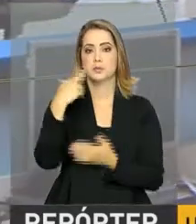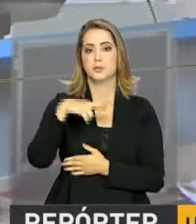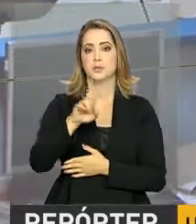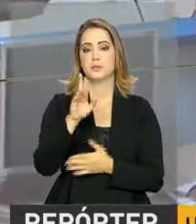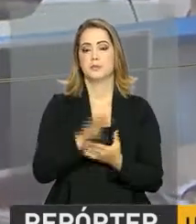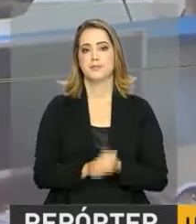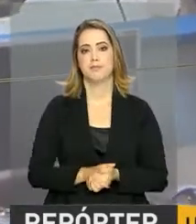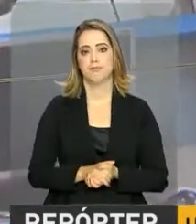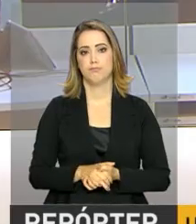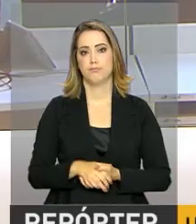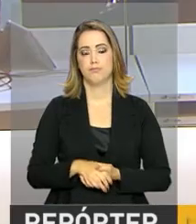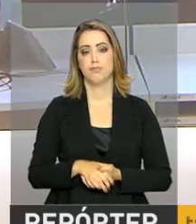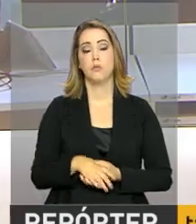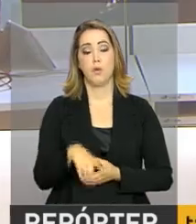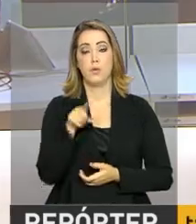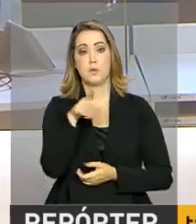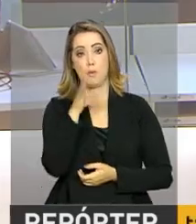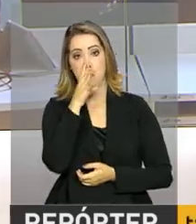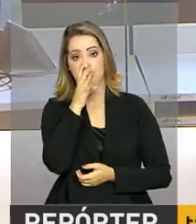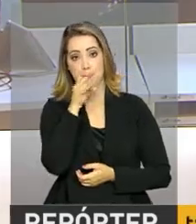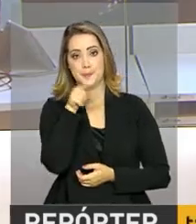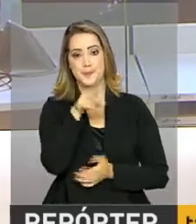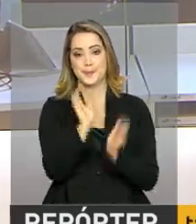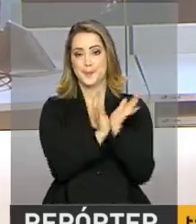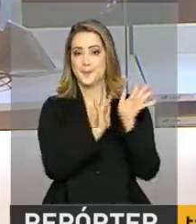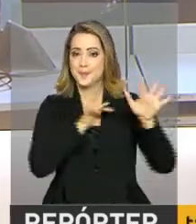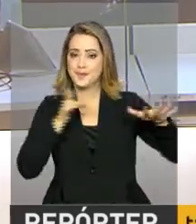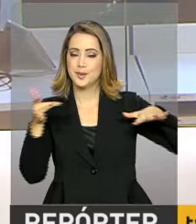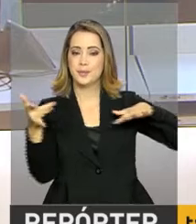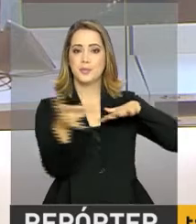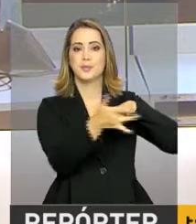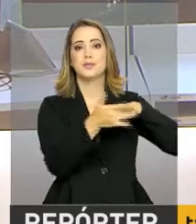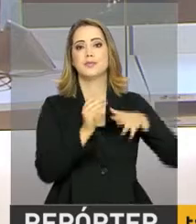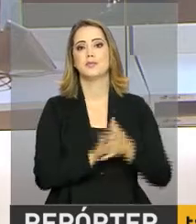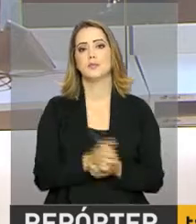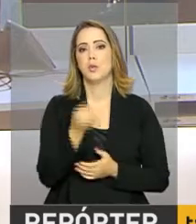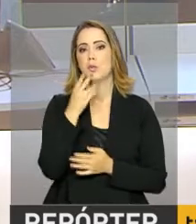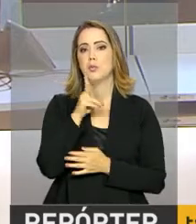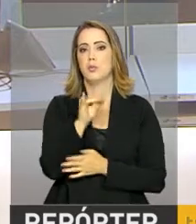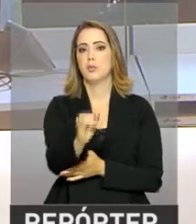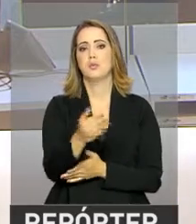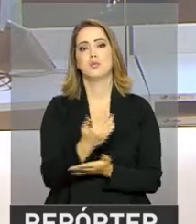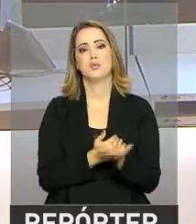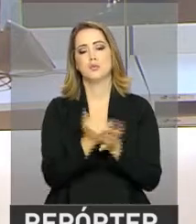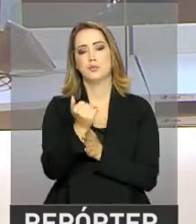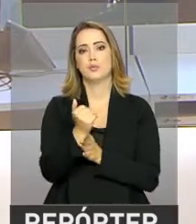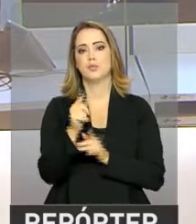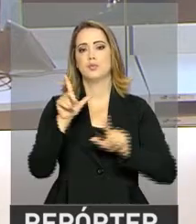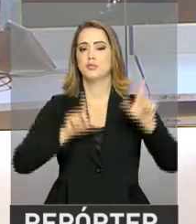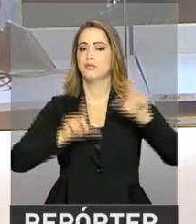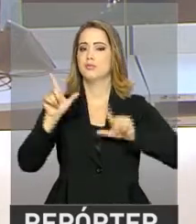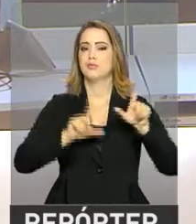Repórter NBR. Você pode acompanhar também as novidades em nossas redes sociais. Um bom dia para você e